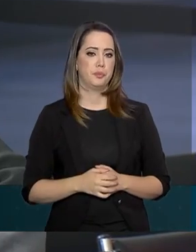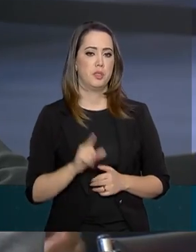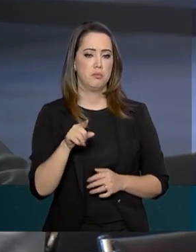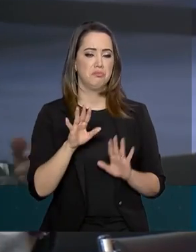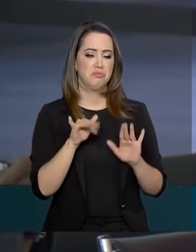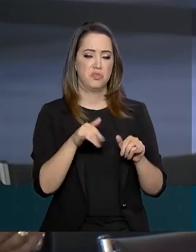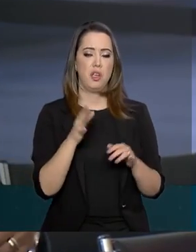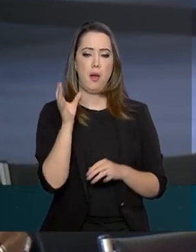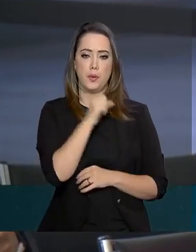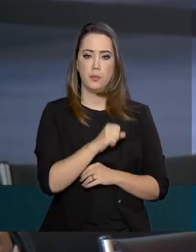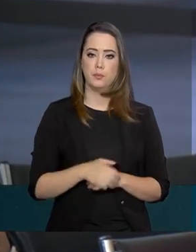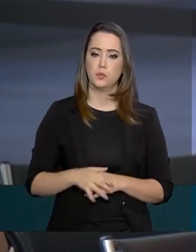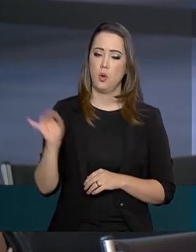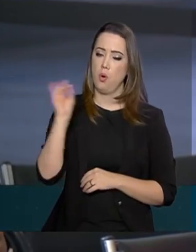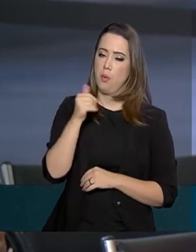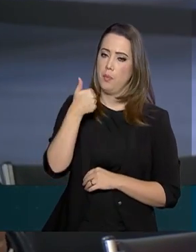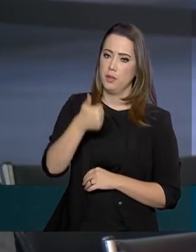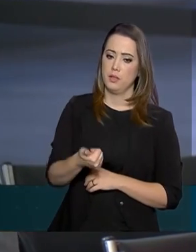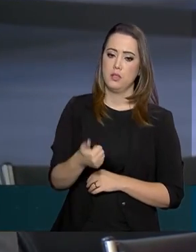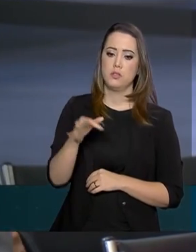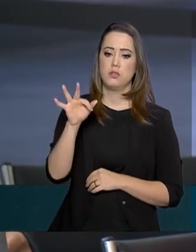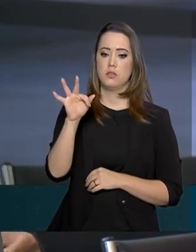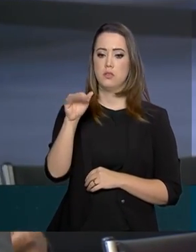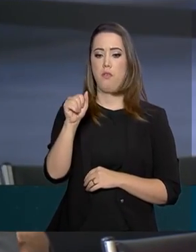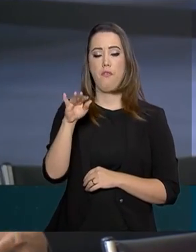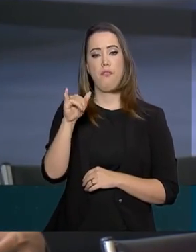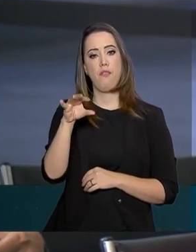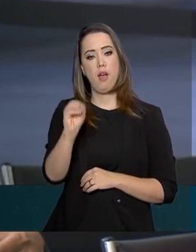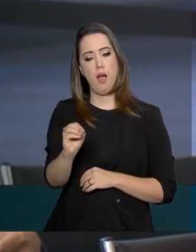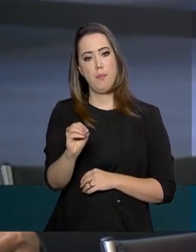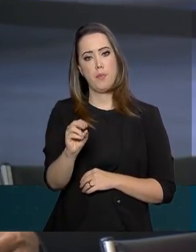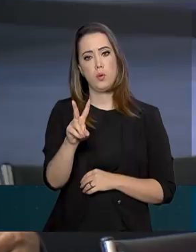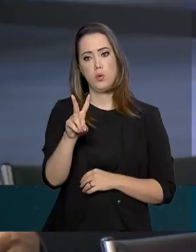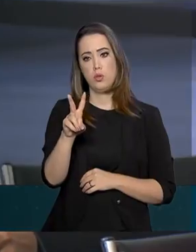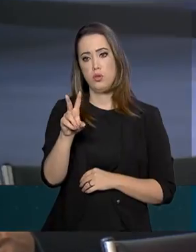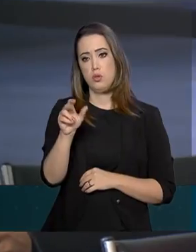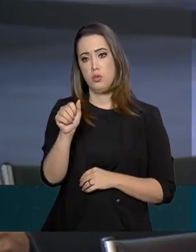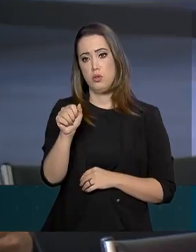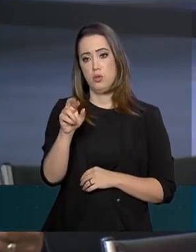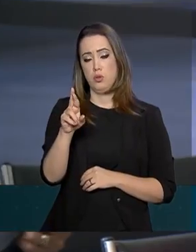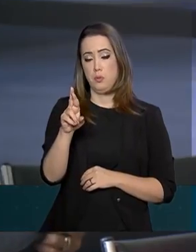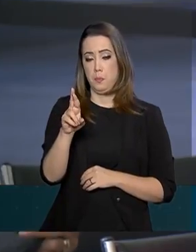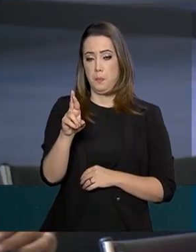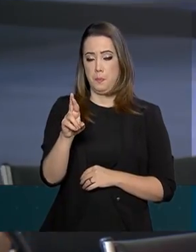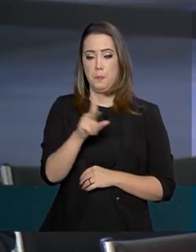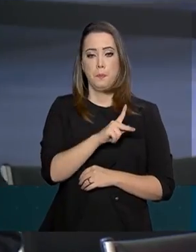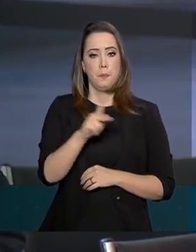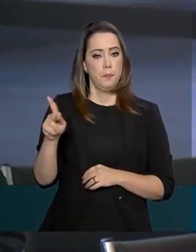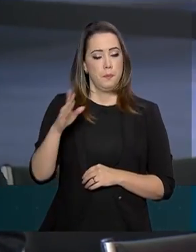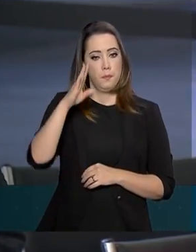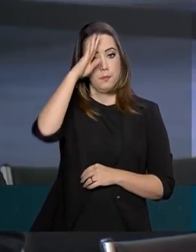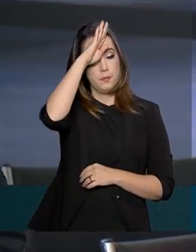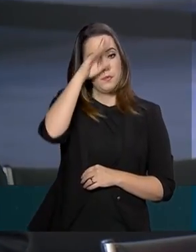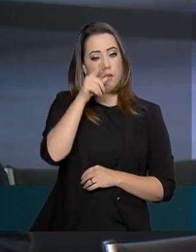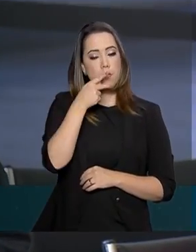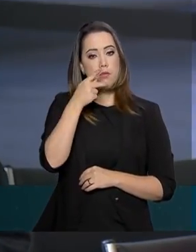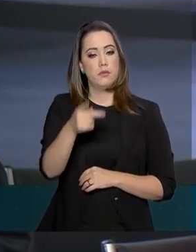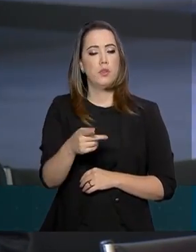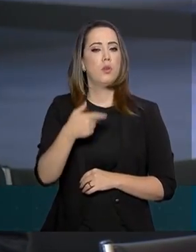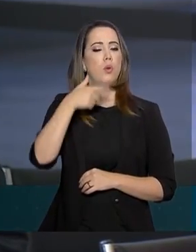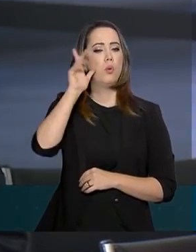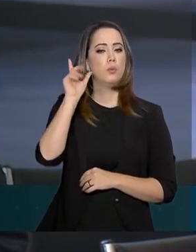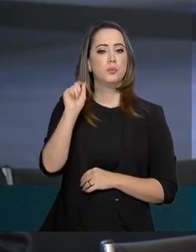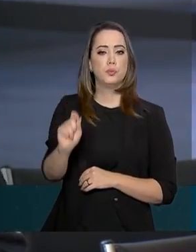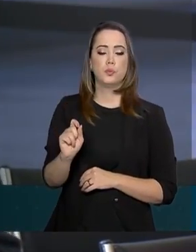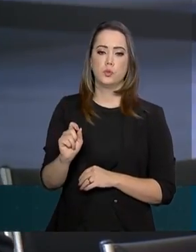no local tudo bom fábio mura cálculo do valor é o presidente emocionado ele firmou ontem é uma